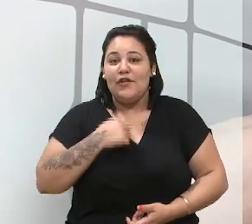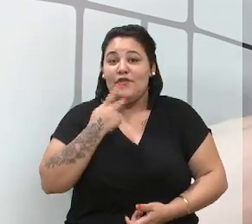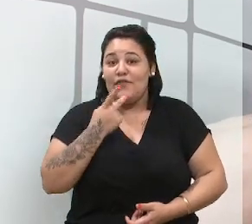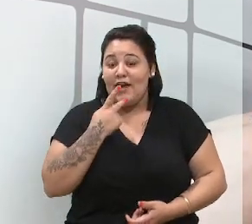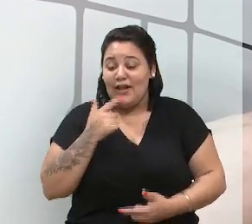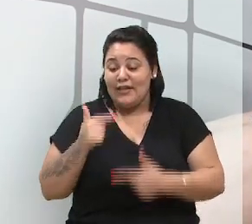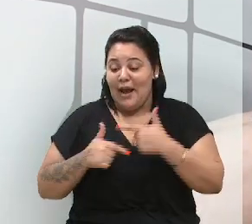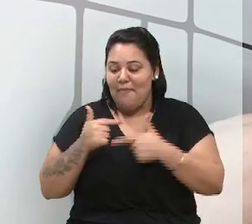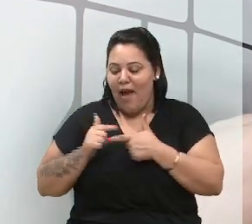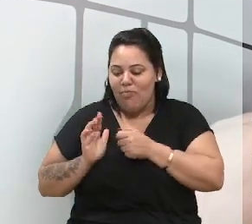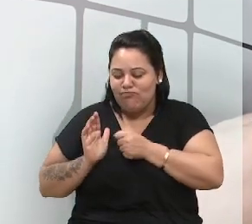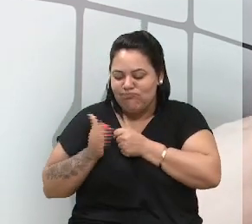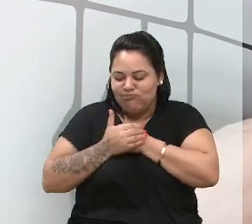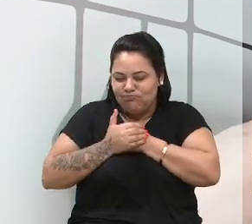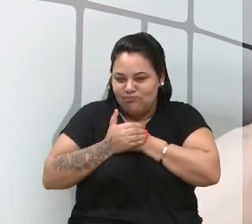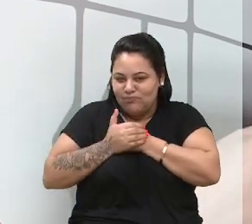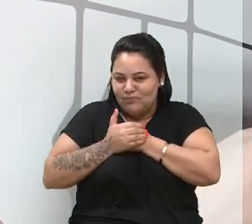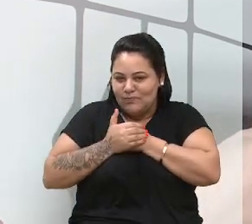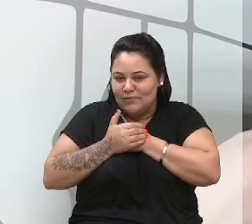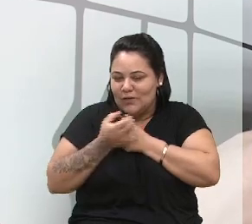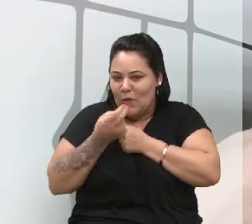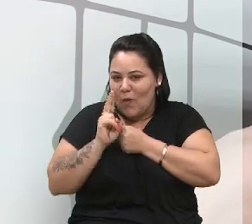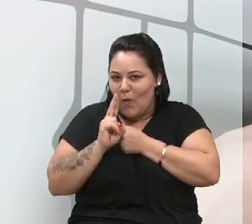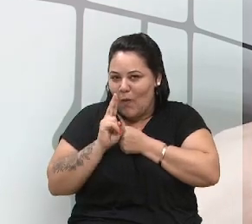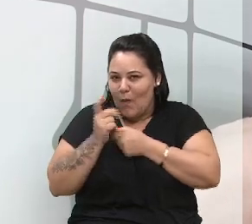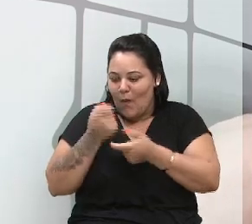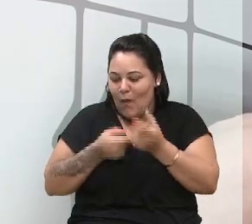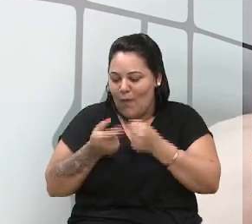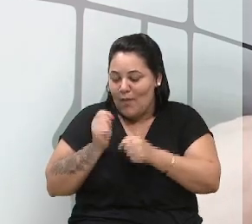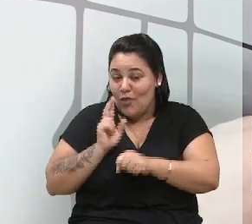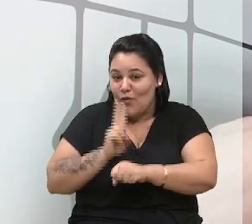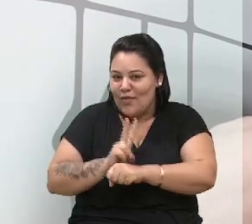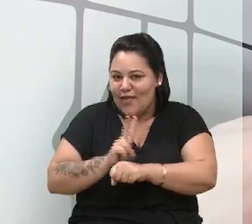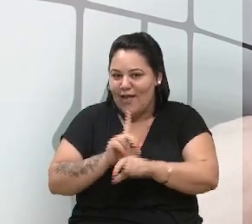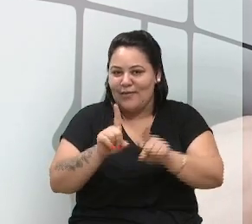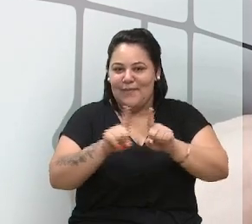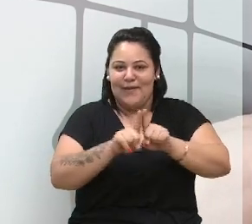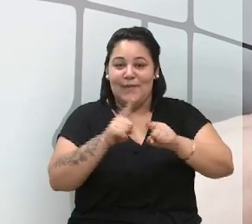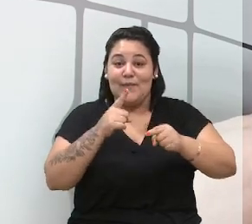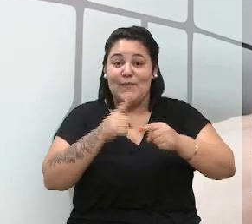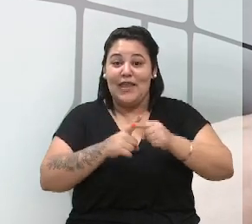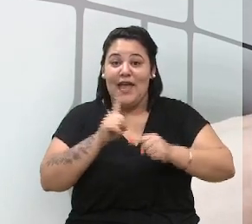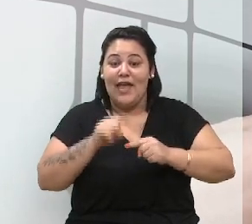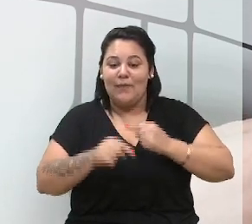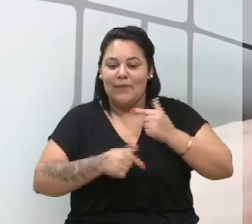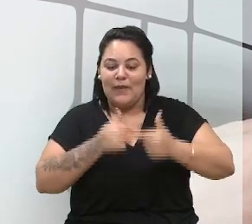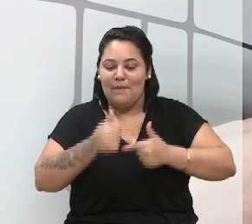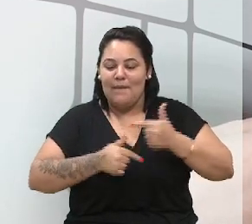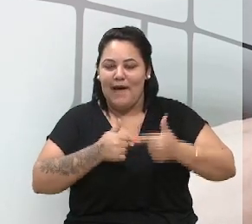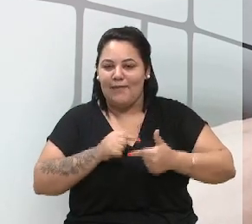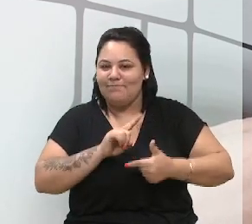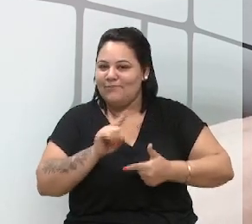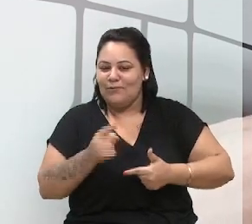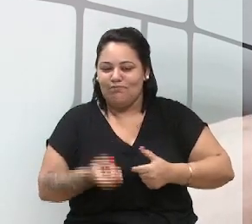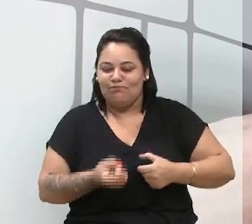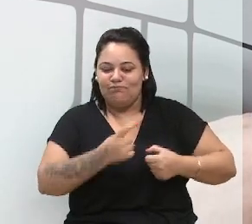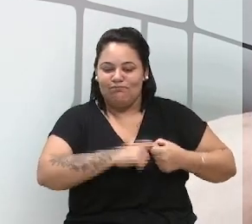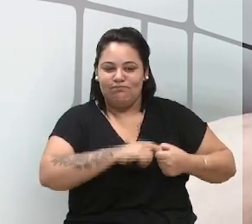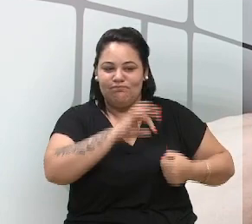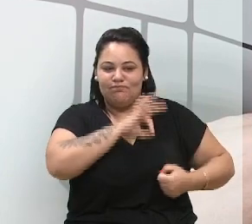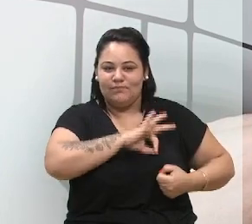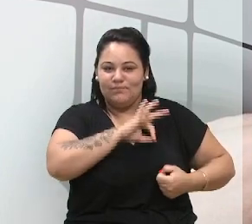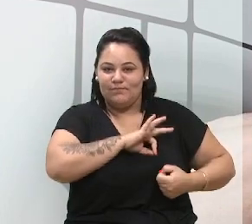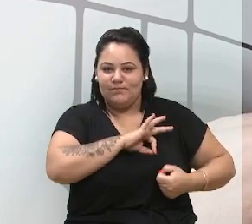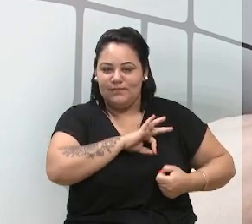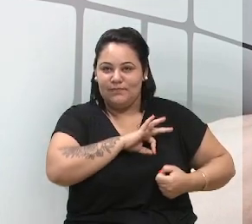chamado trabalho invisível ou a economia do cuidado porque ele é um trabalho que não é remunerado e